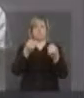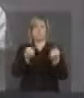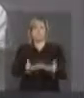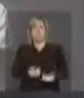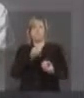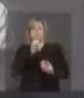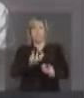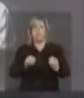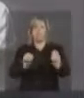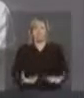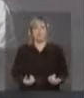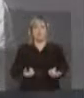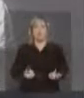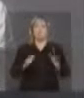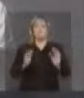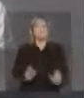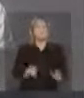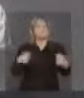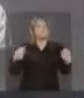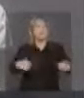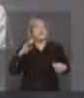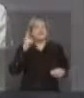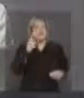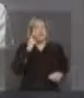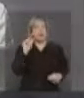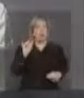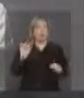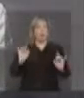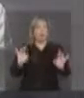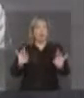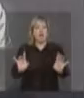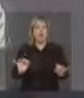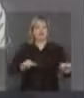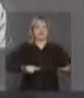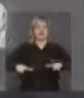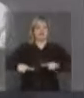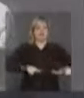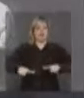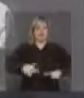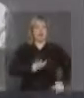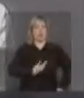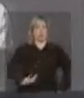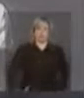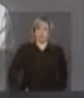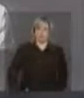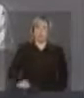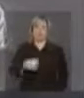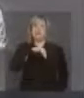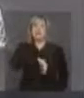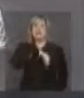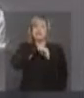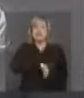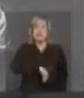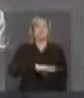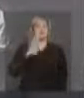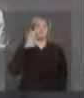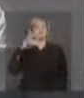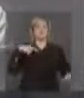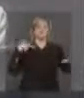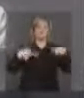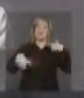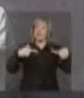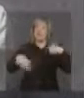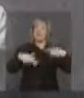ser medido pela qualidade de serviço público, da renda, do rendimento, do